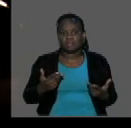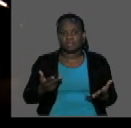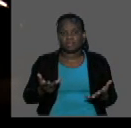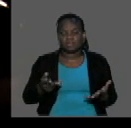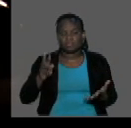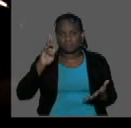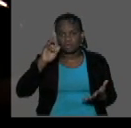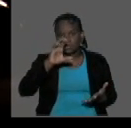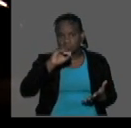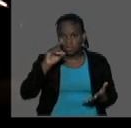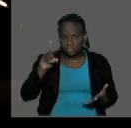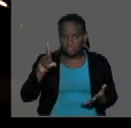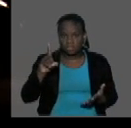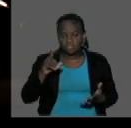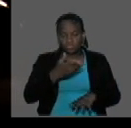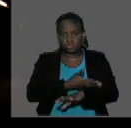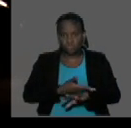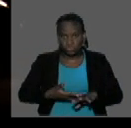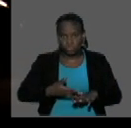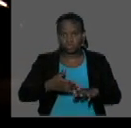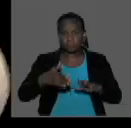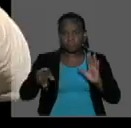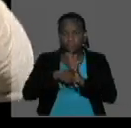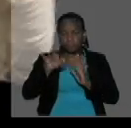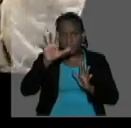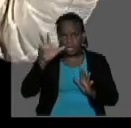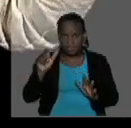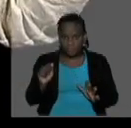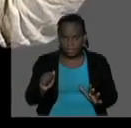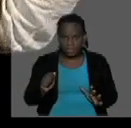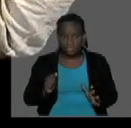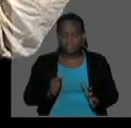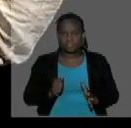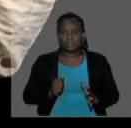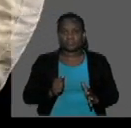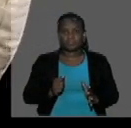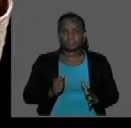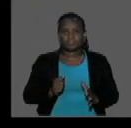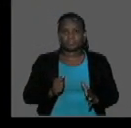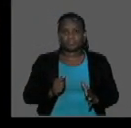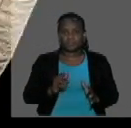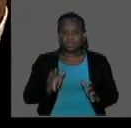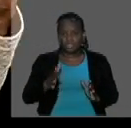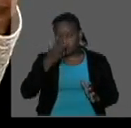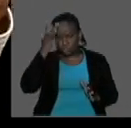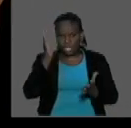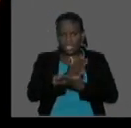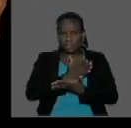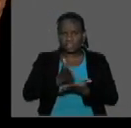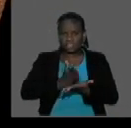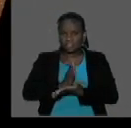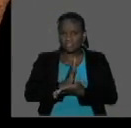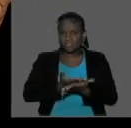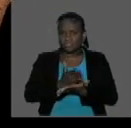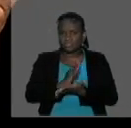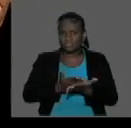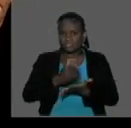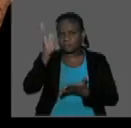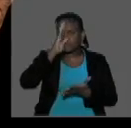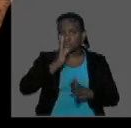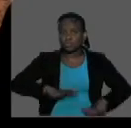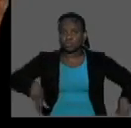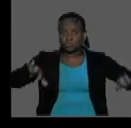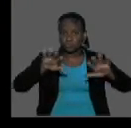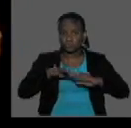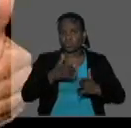de coordenadores da tradição de matriz africana. Isso já deu uma incomodação para o Brasil